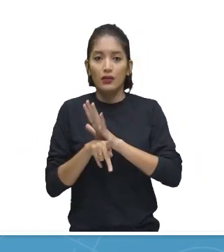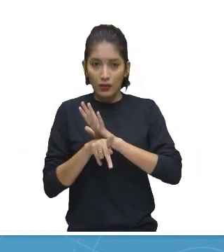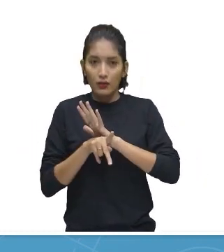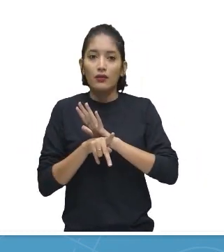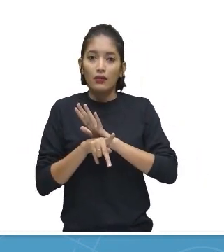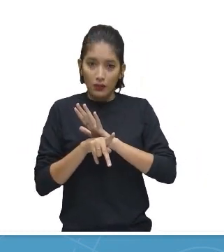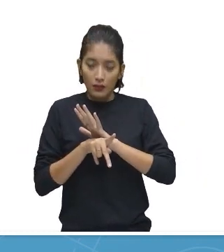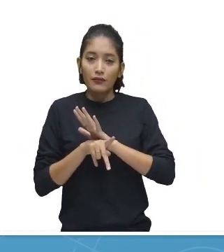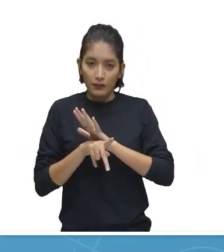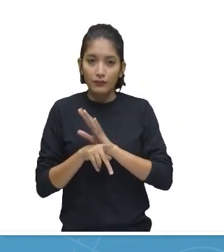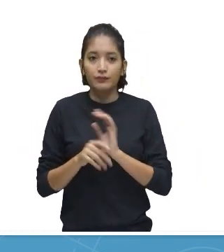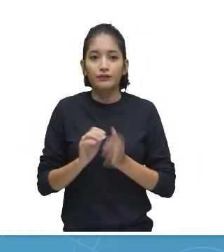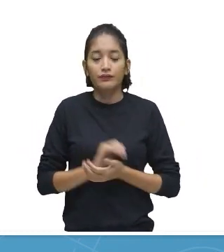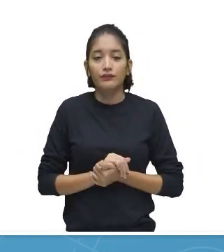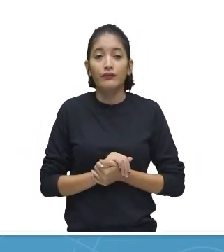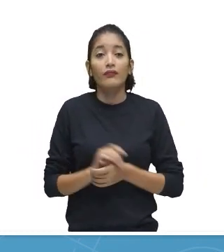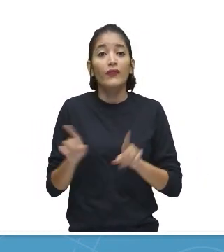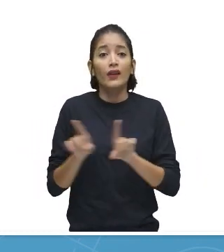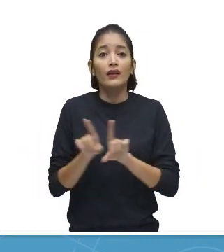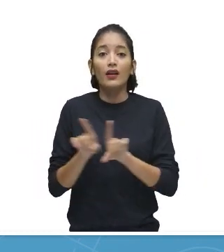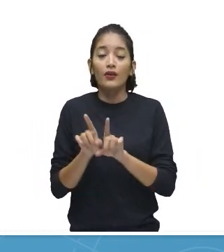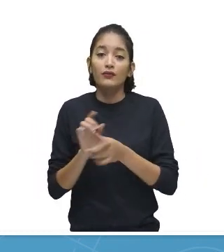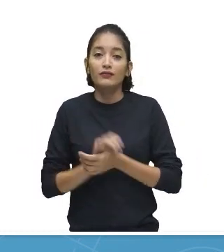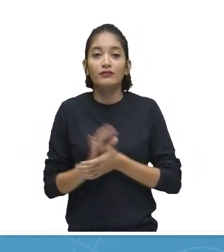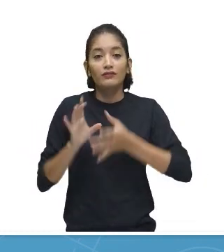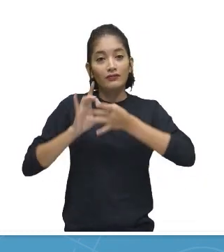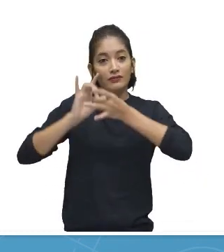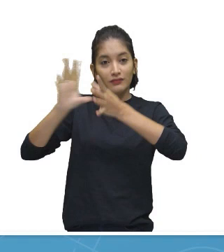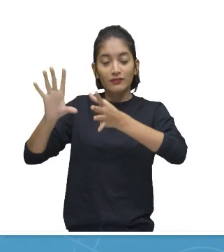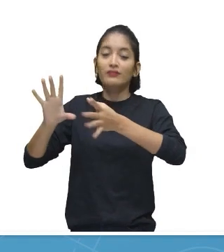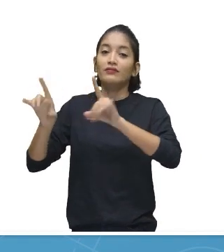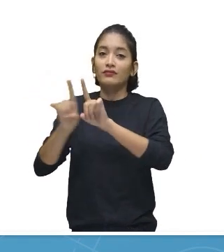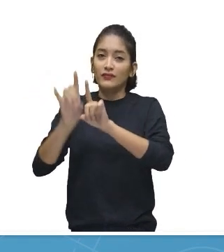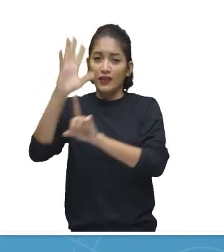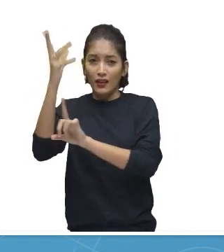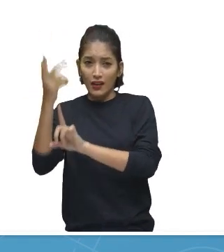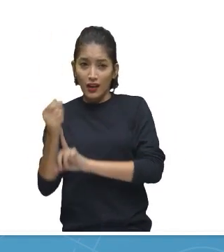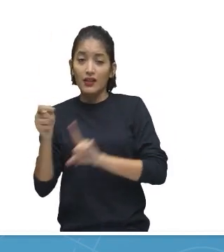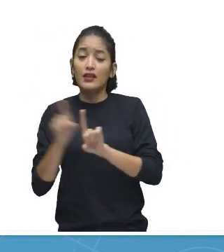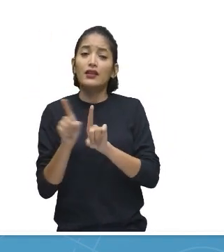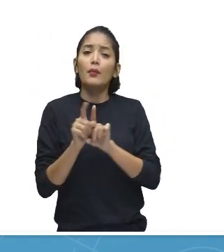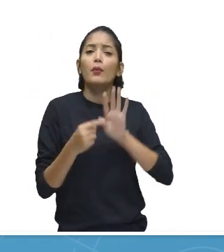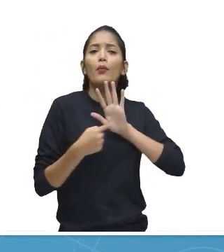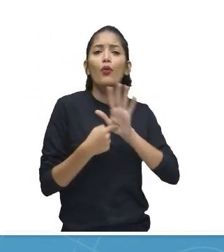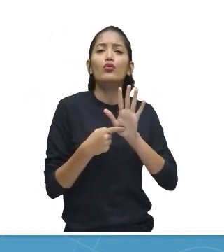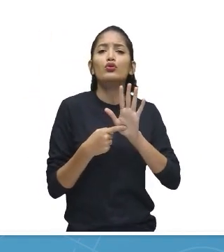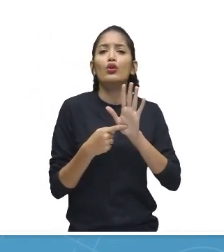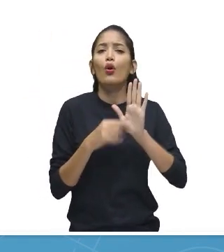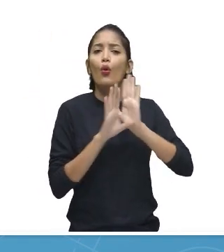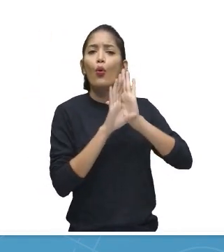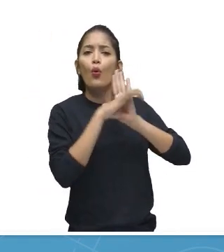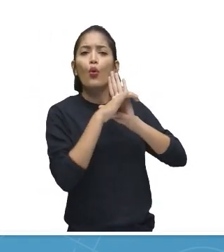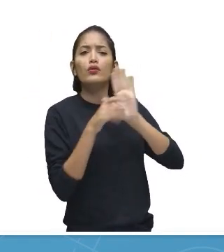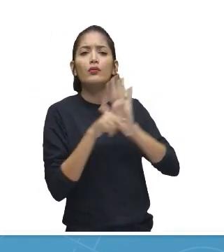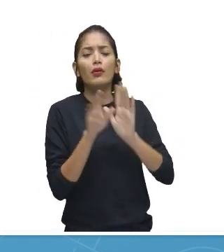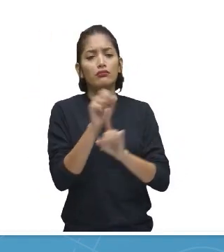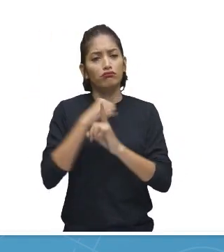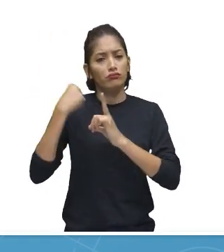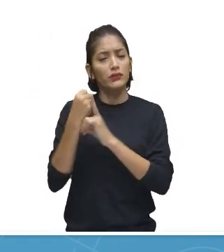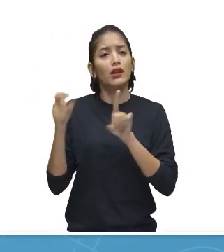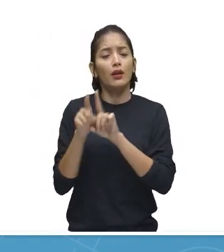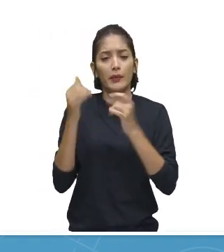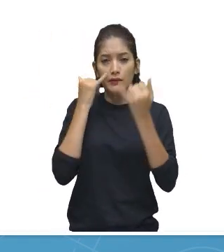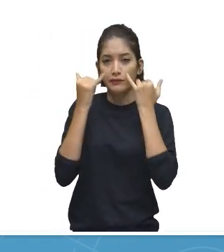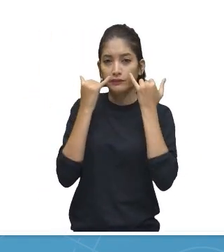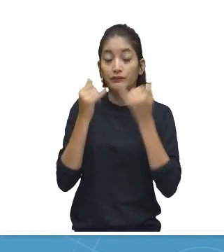obras, liberdade e efemeridade artística, e ele é baseado no conceito de sociedade da informação. Aí a gente tem uma imagem.